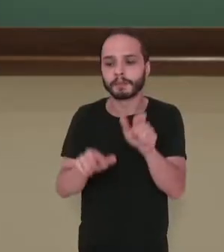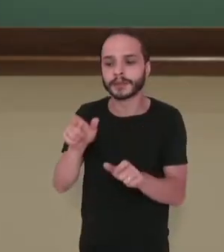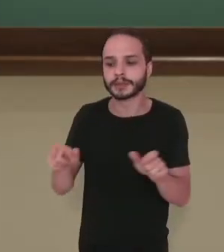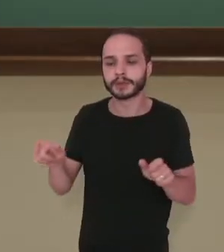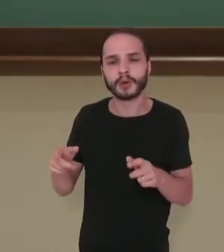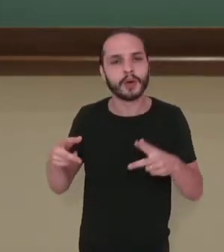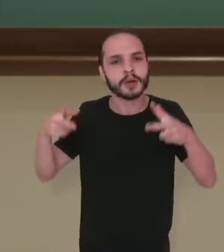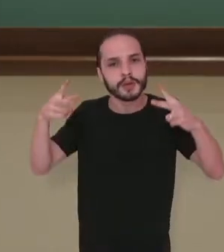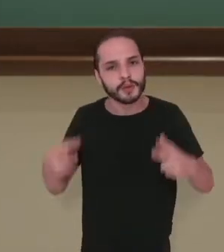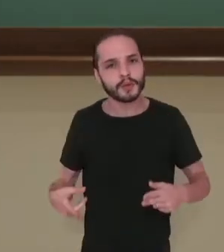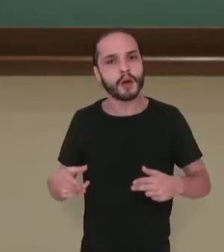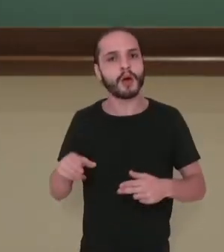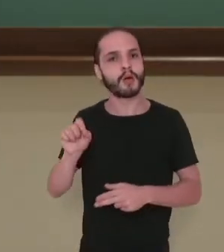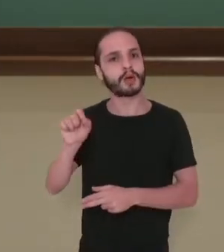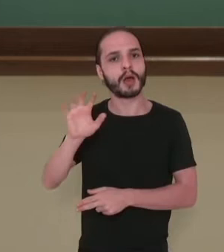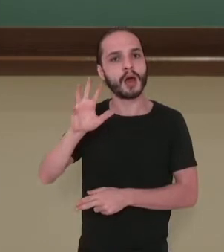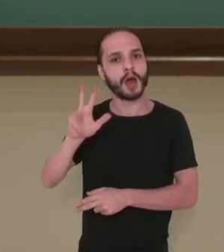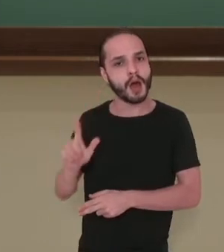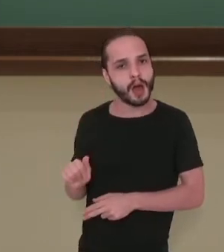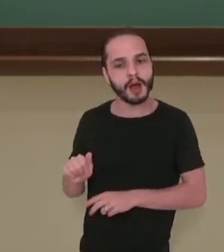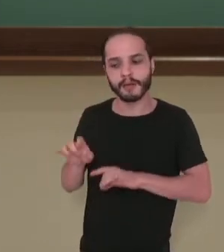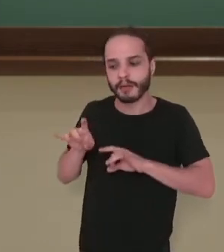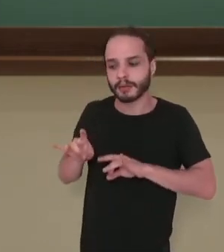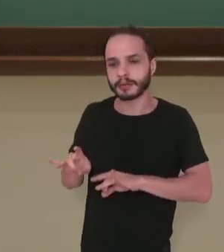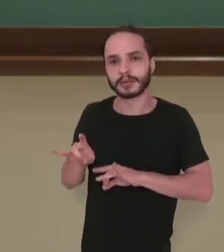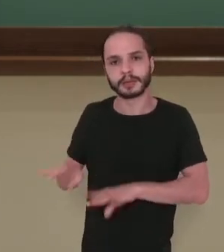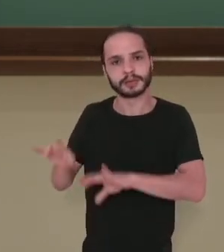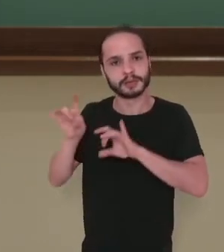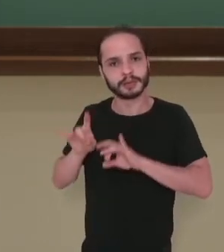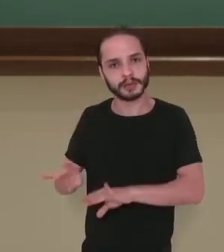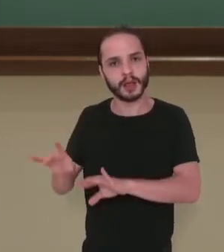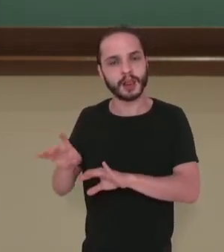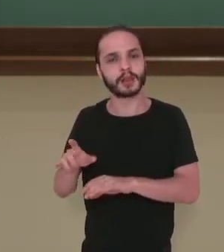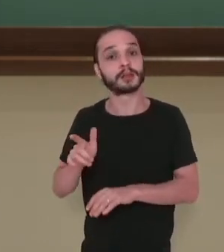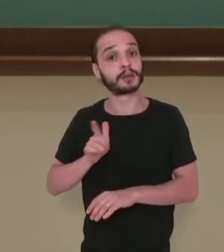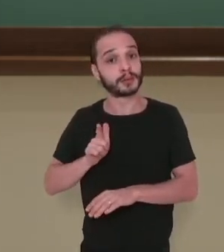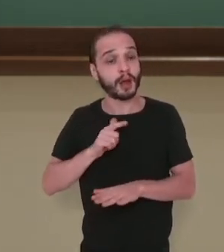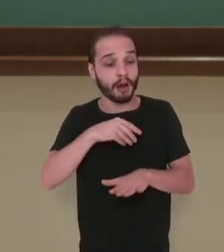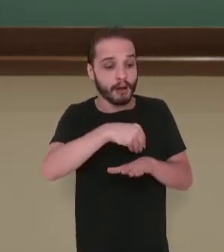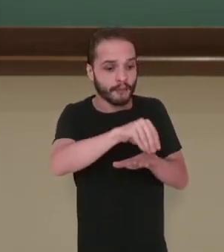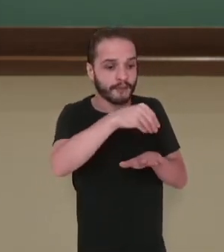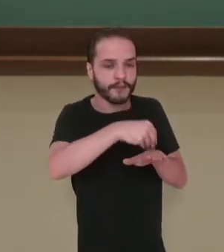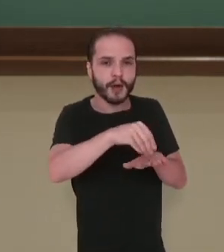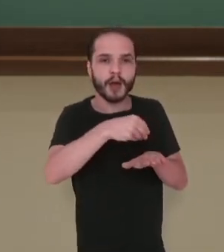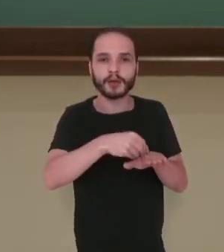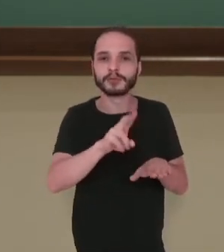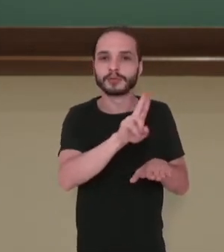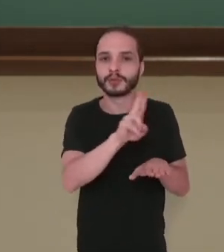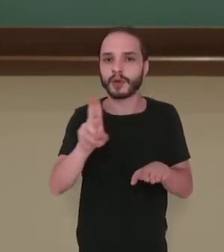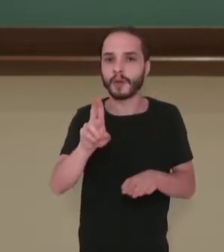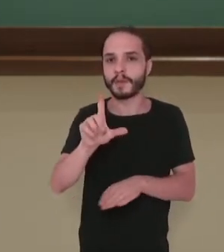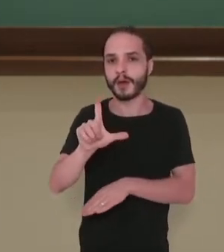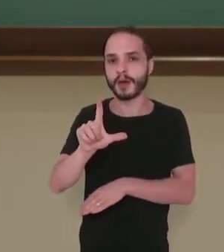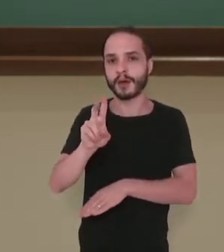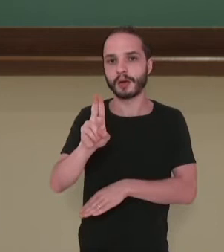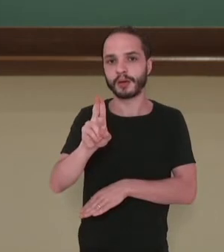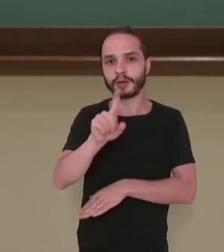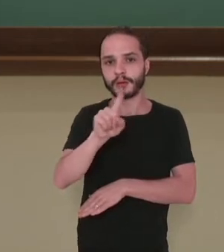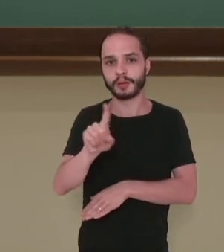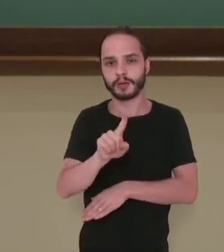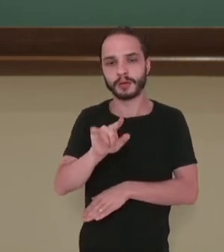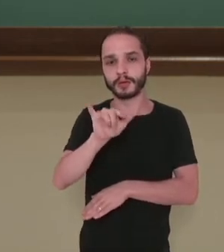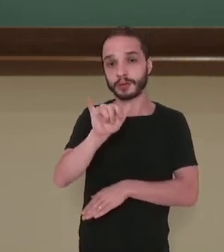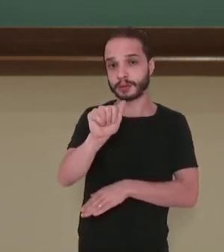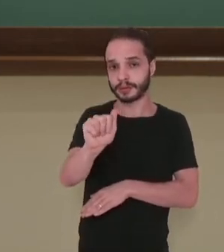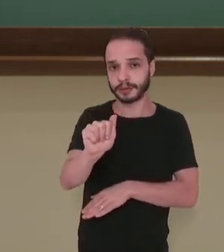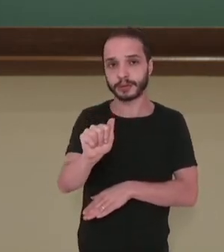esse estudo, a partir da descoberta da Luzia, né, esse fóssil dessa mulher que viveu há 11.500 anos,